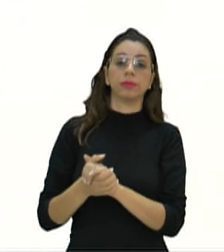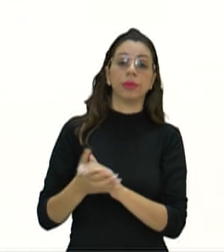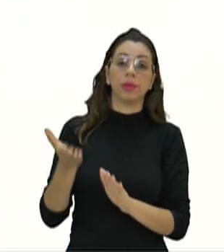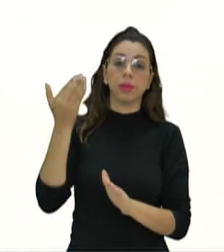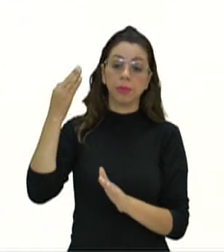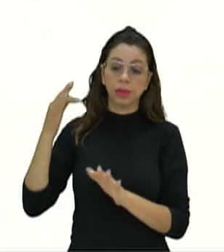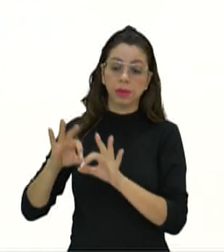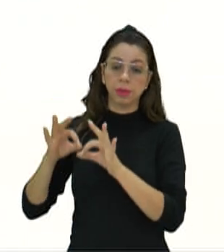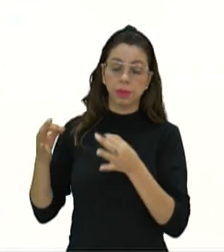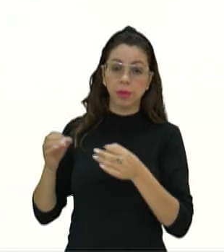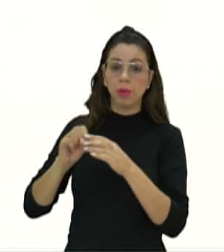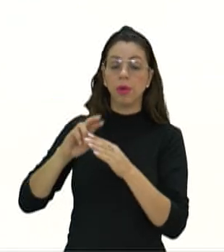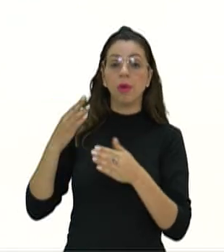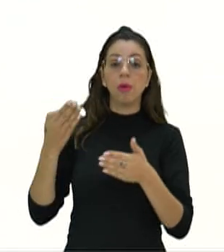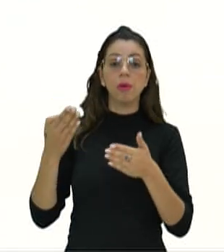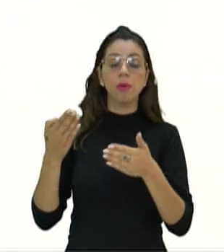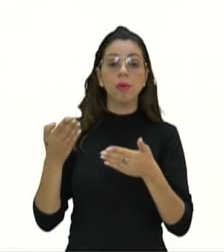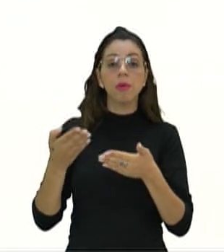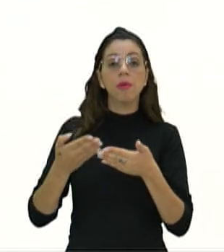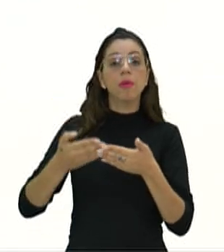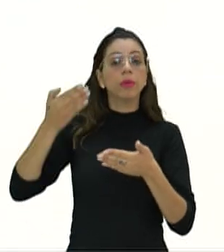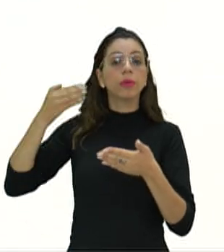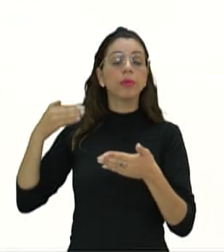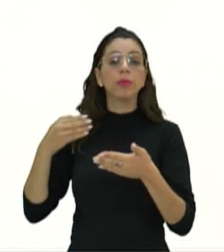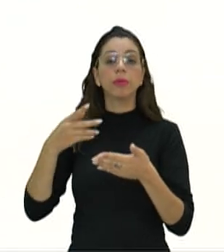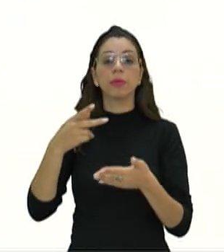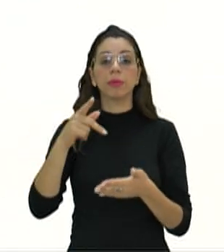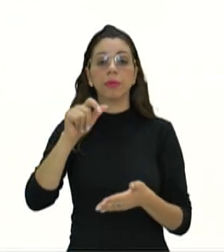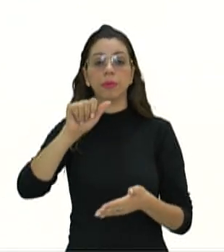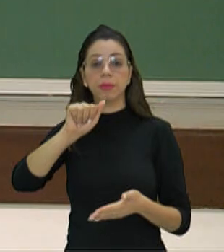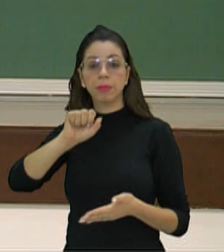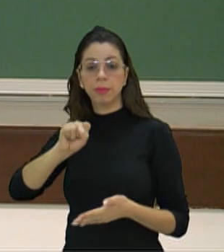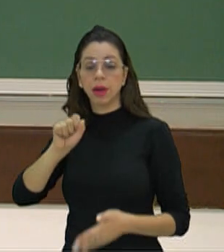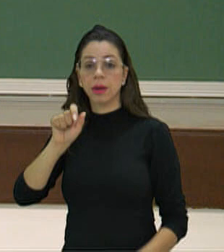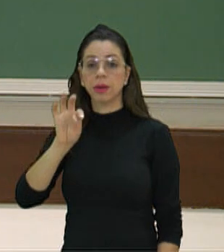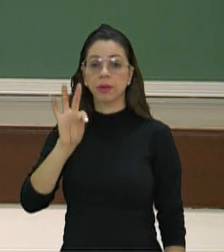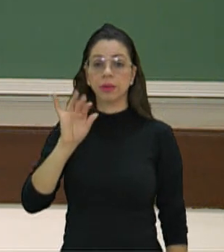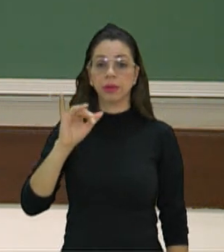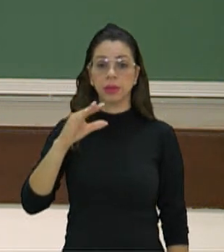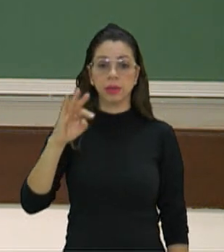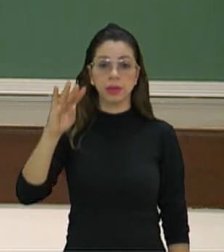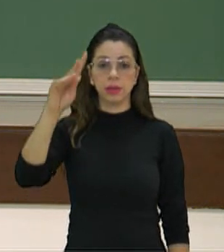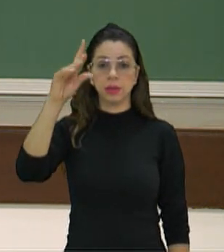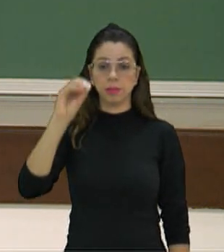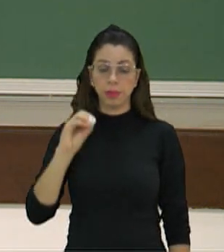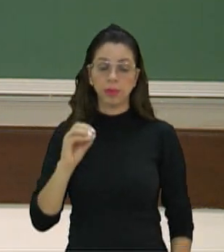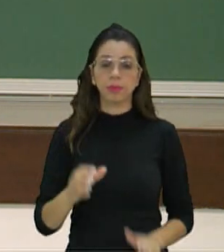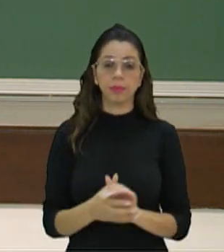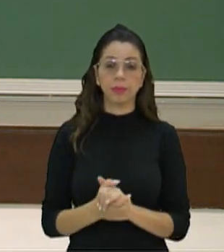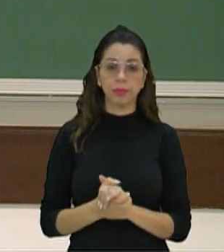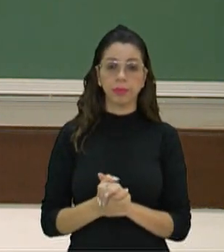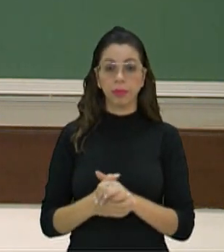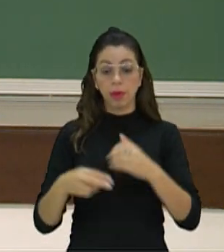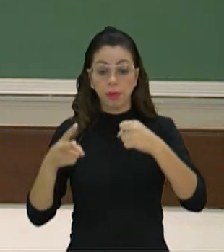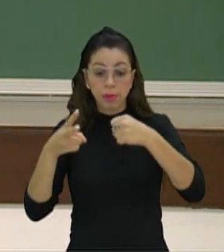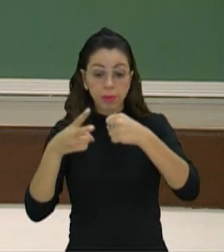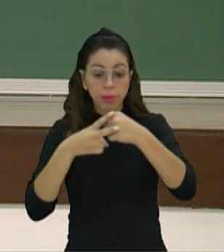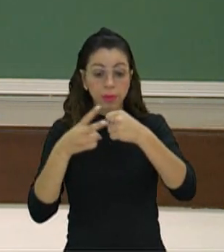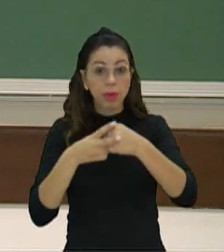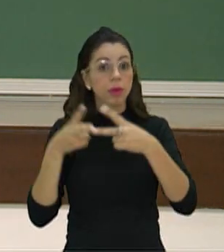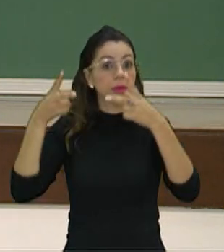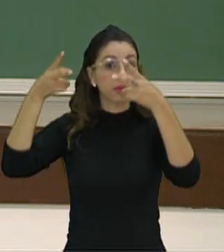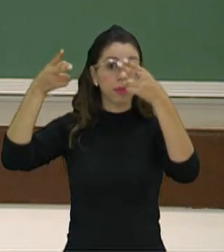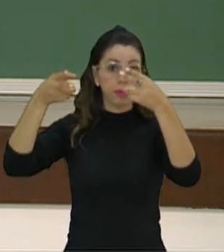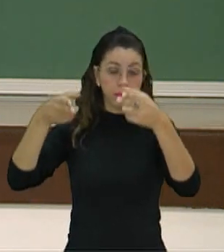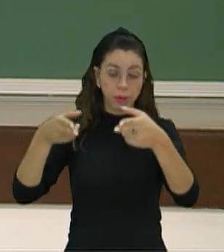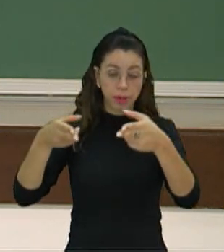particípio passado. Dica: lembra que os verbos auxiliares, eles são os mesmos, seja no passado ou no particípio, e